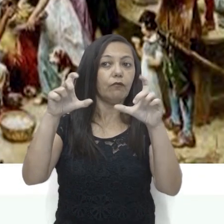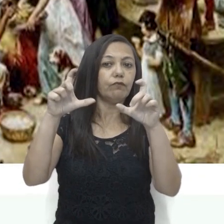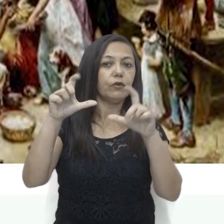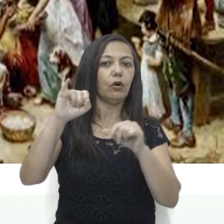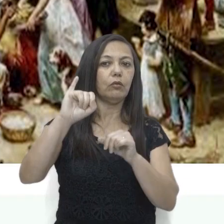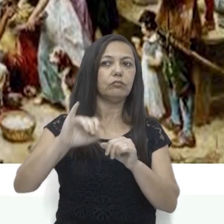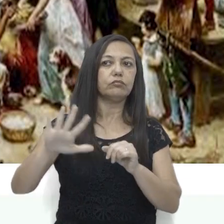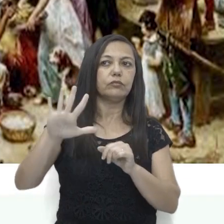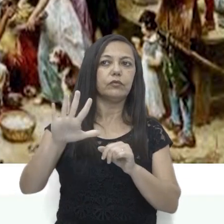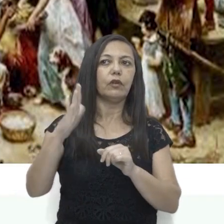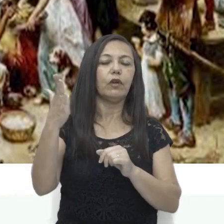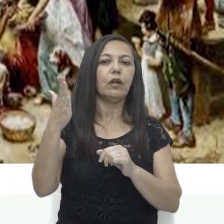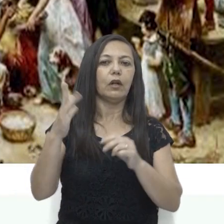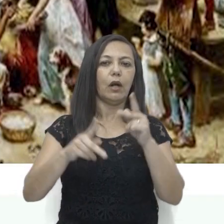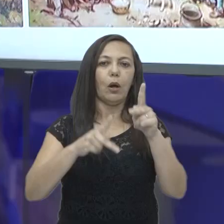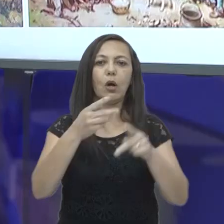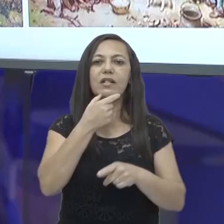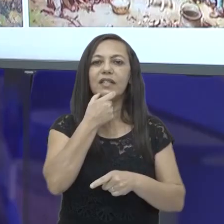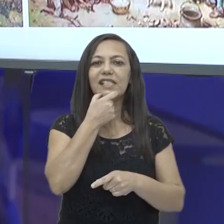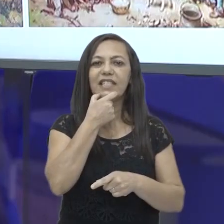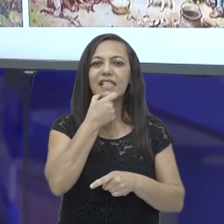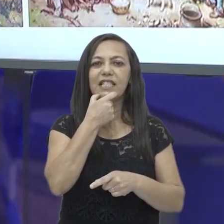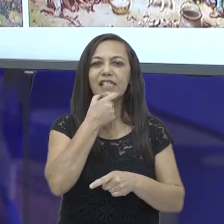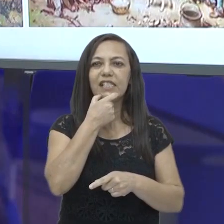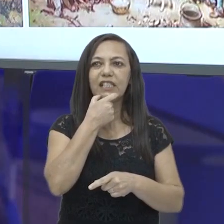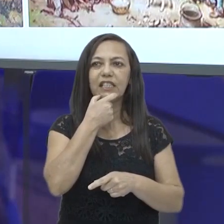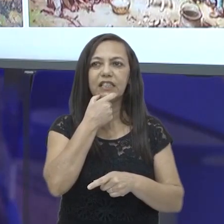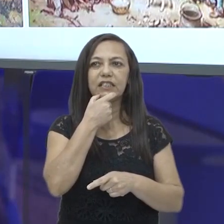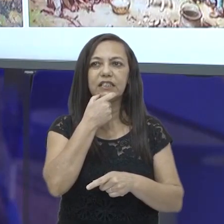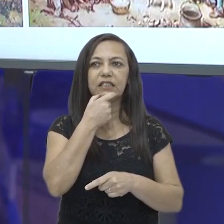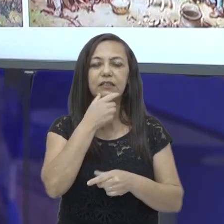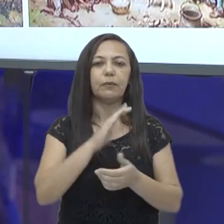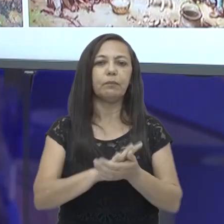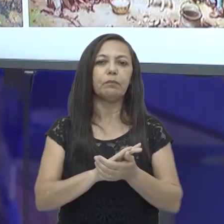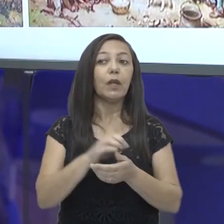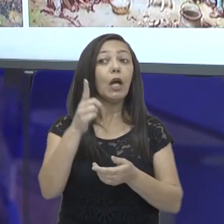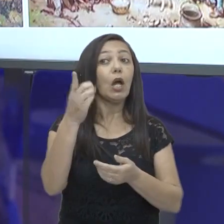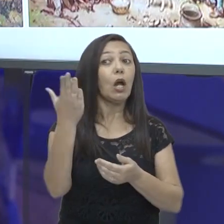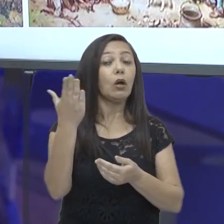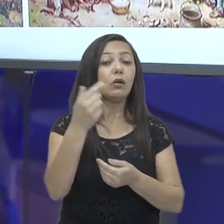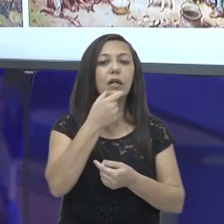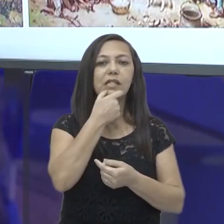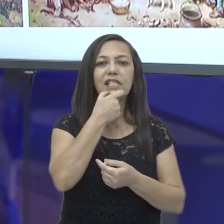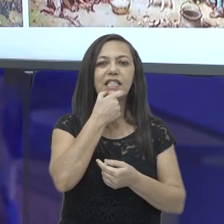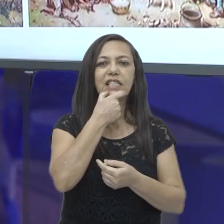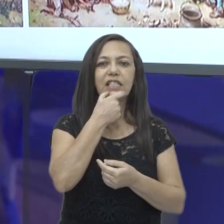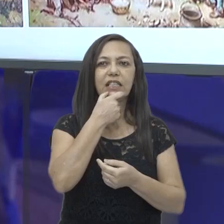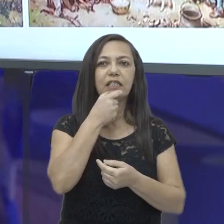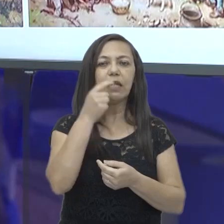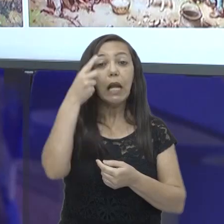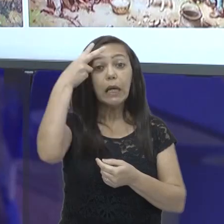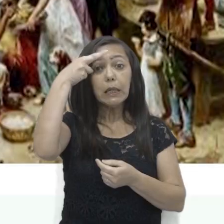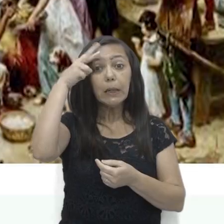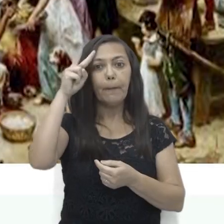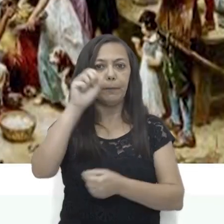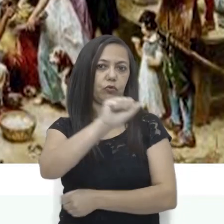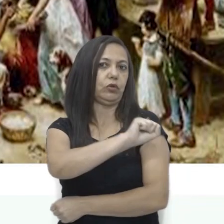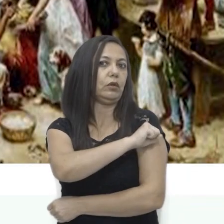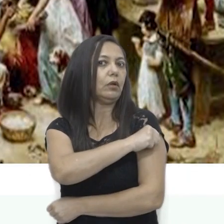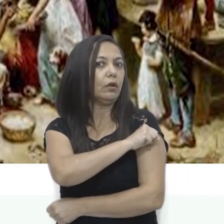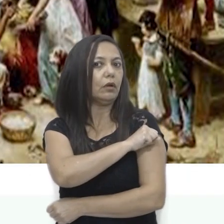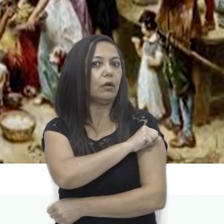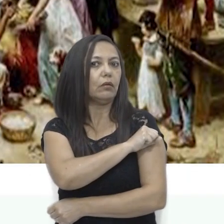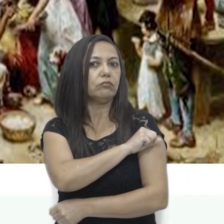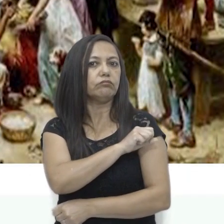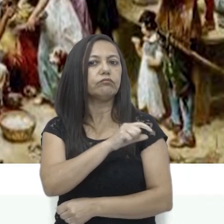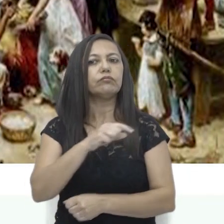olha como os ingleses, e não ainda norte-americanos, mas os ingleses, lembra, 8º ano, sai lá